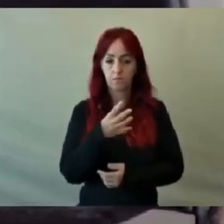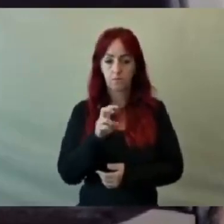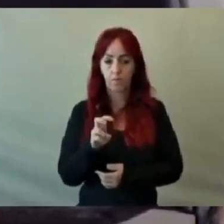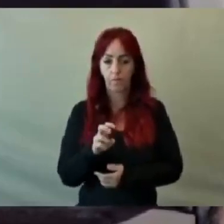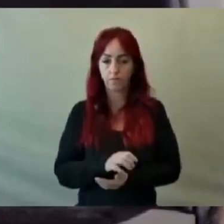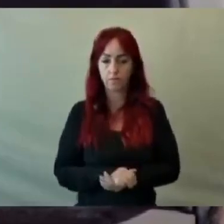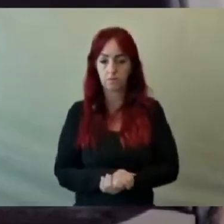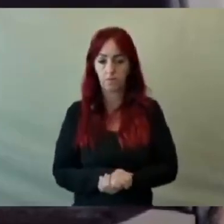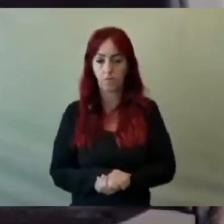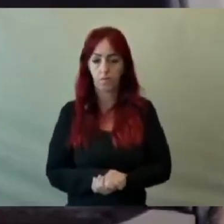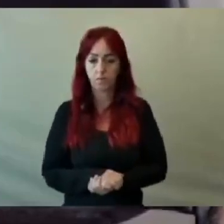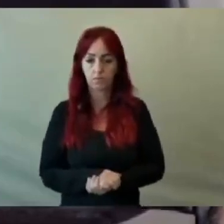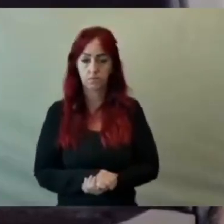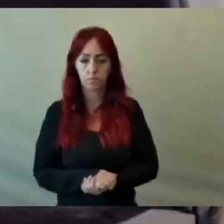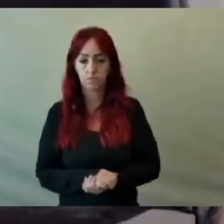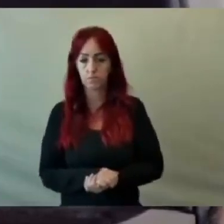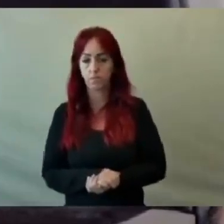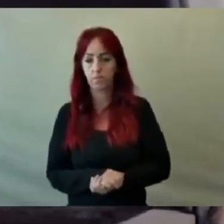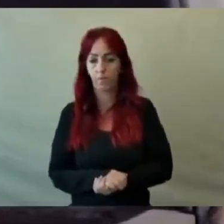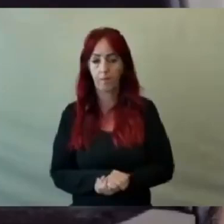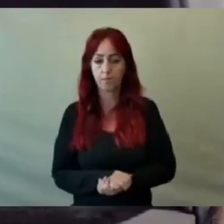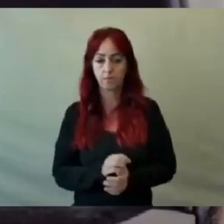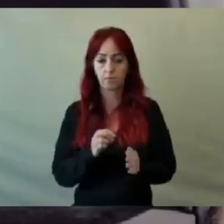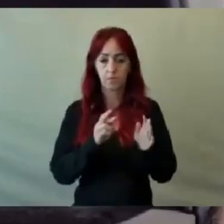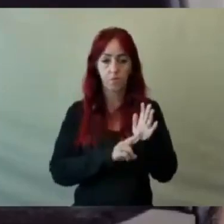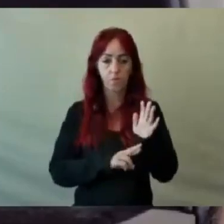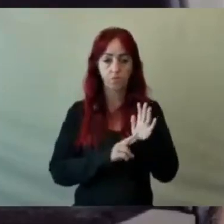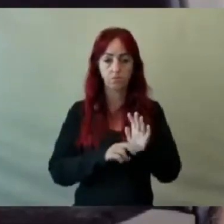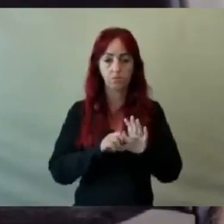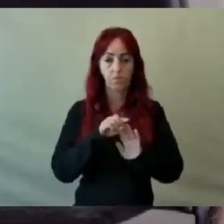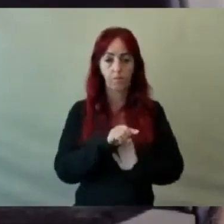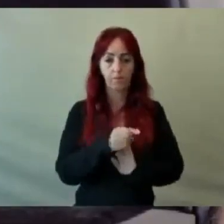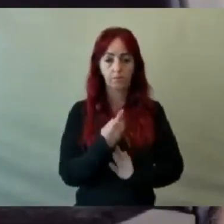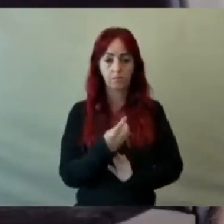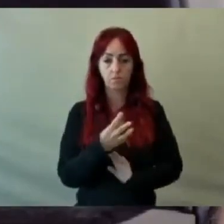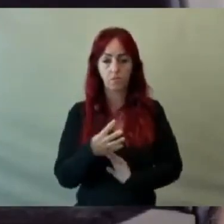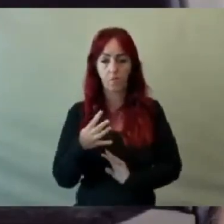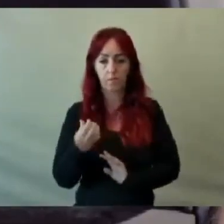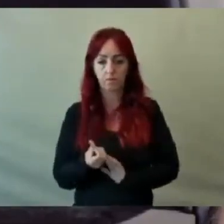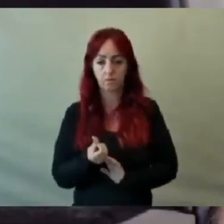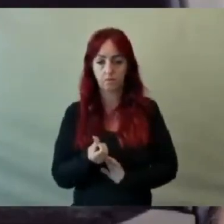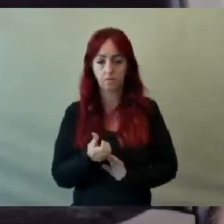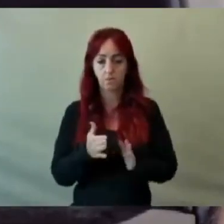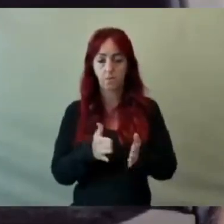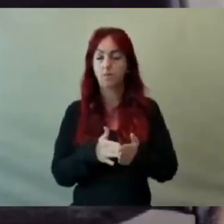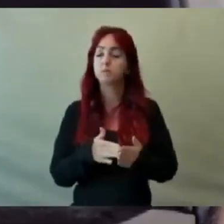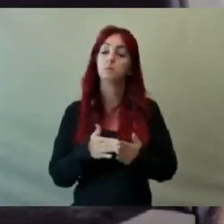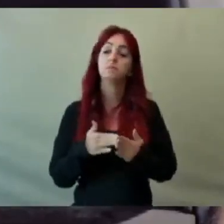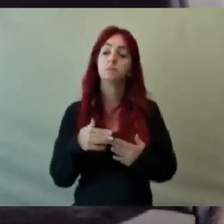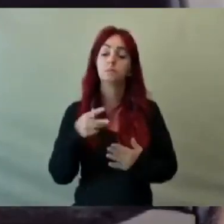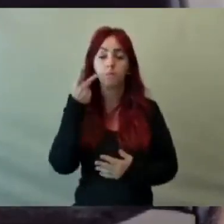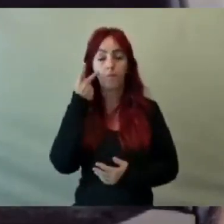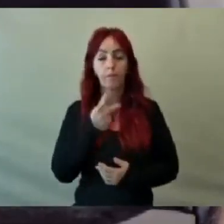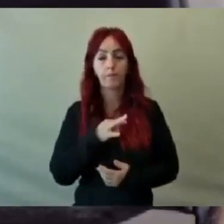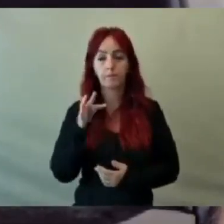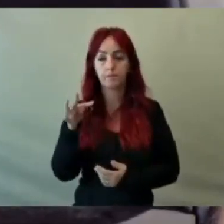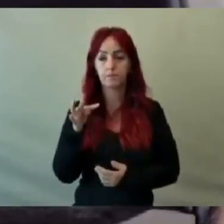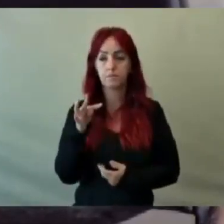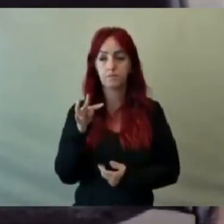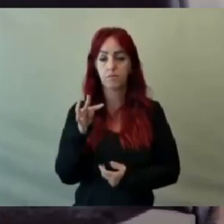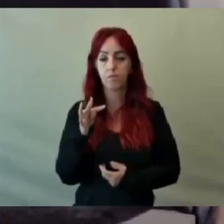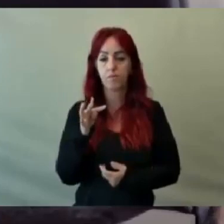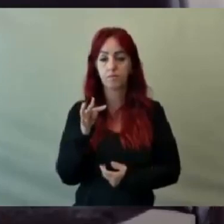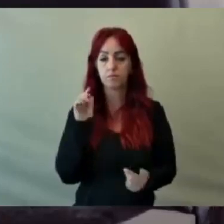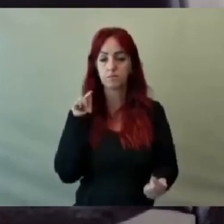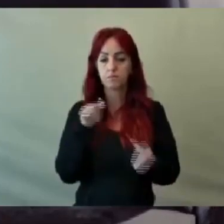Requerimento de comissão 1046-2024, turno único, solicitação, realização de visita técnica. A finalidade é